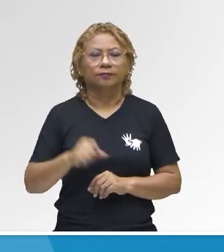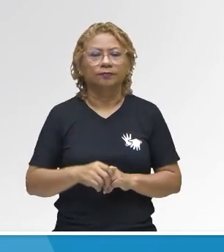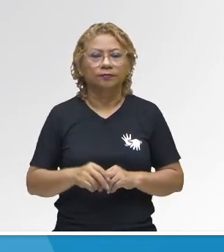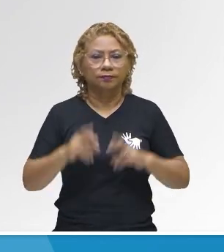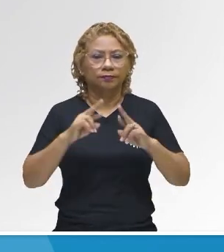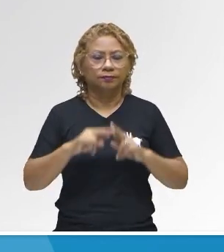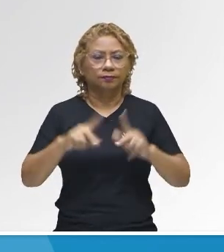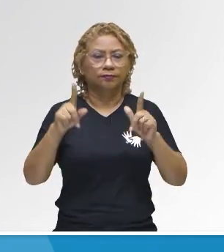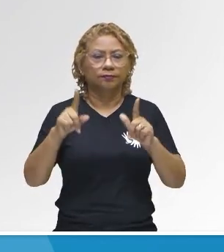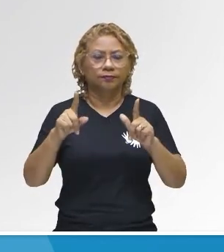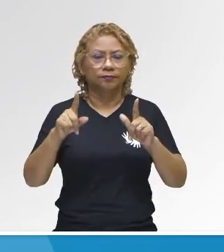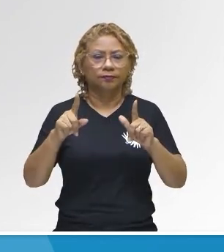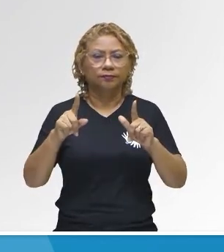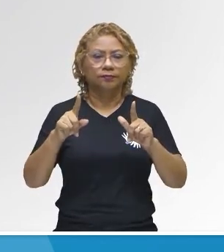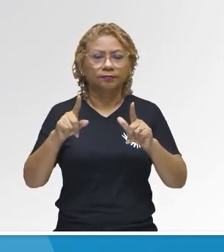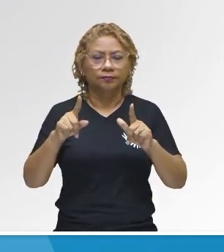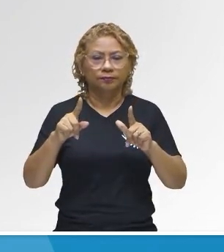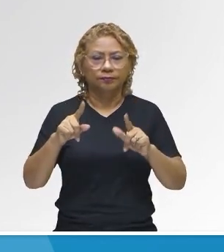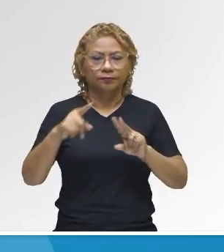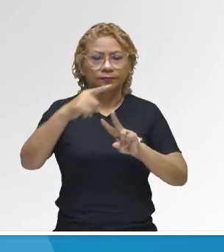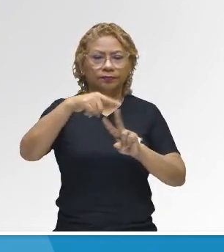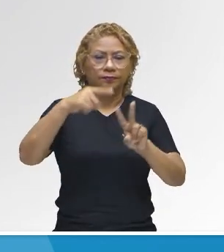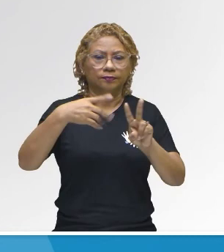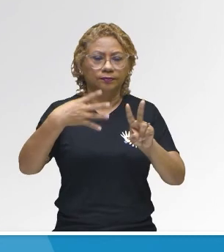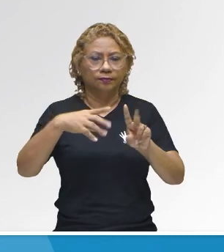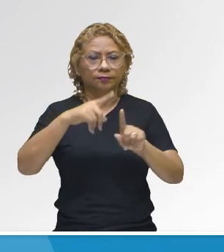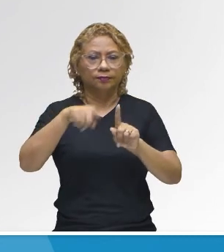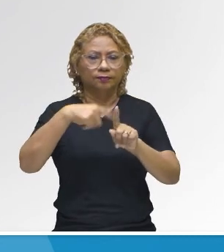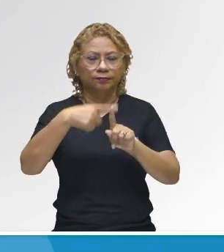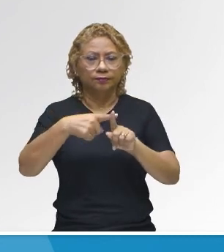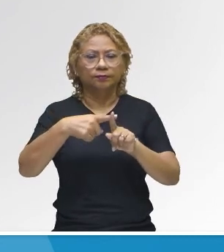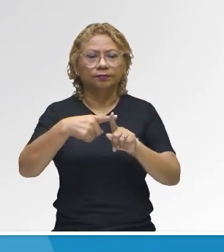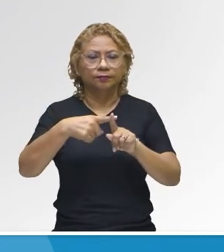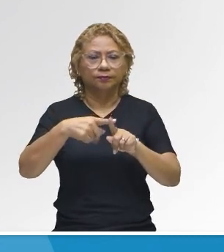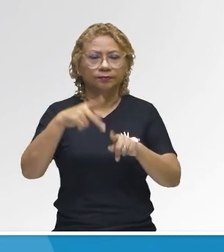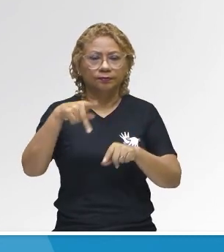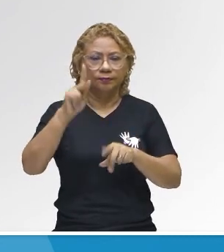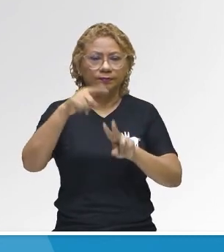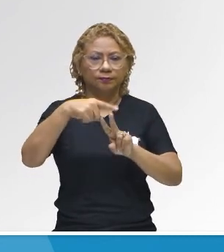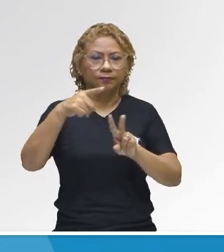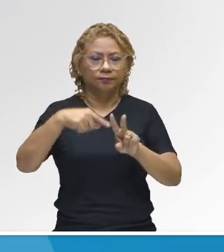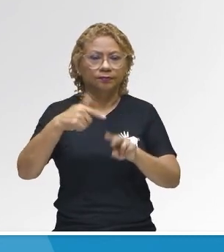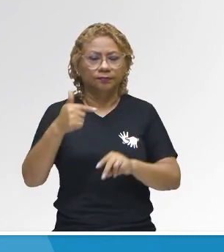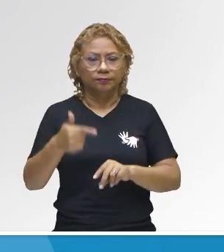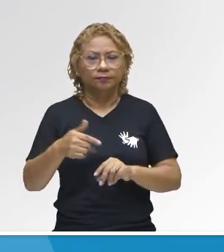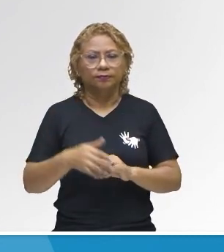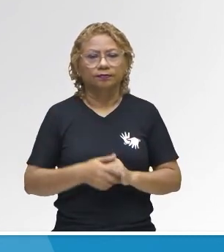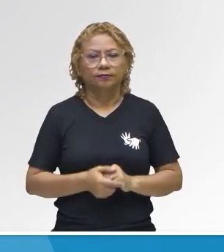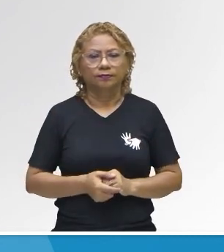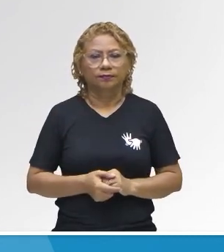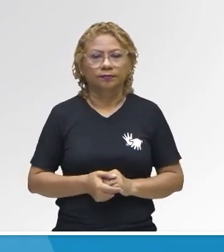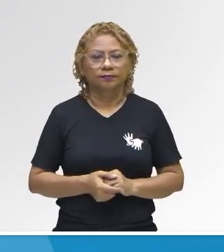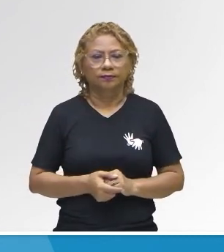4 mais kπ sobre 2, com k pertencente aos inteiros.